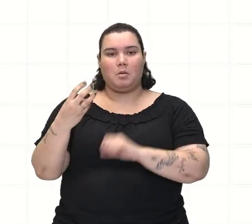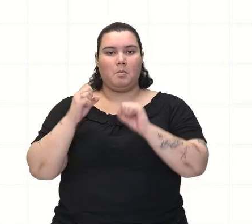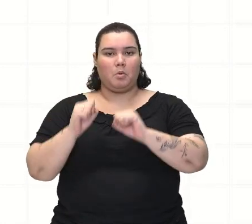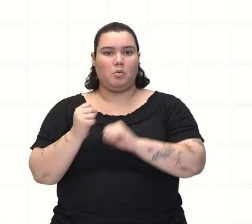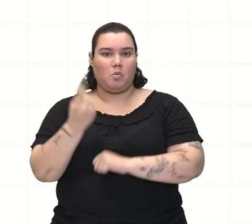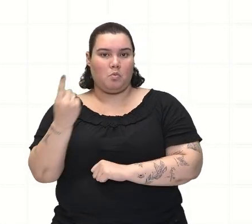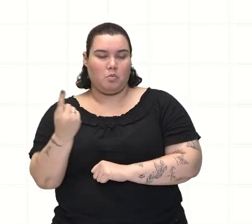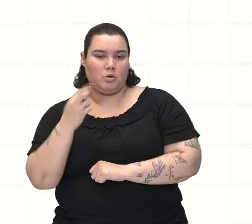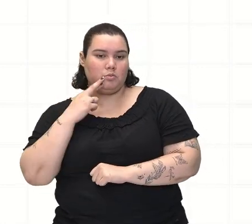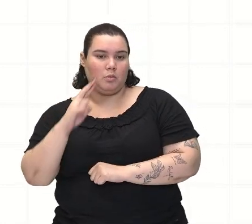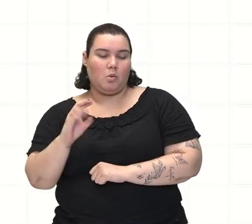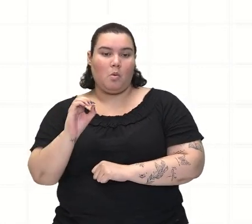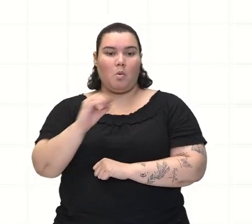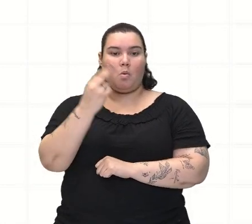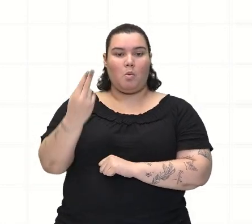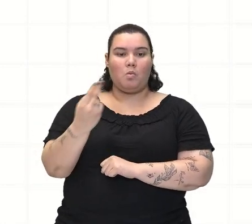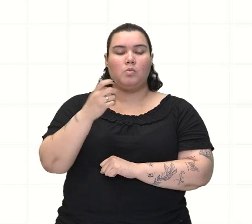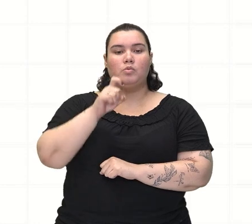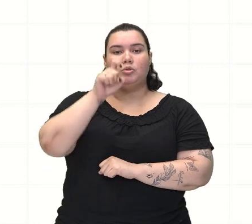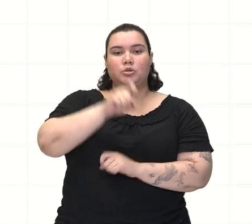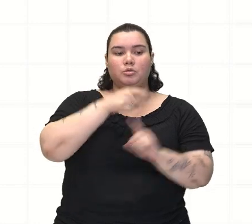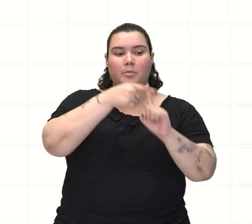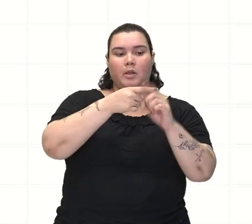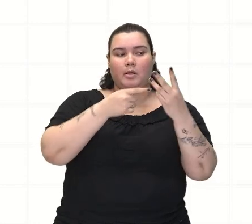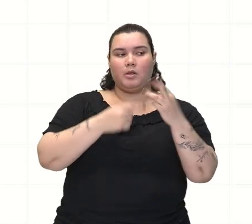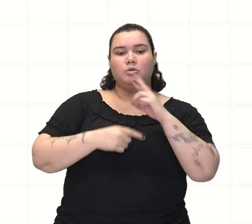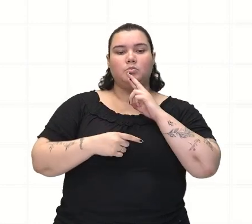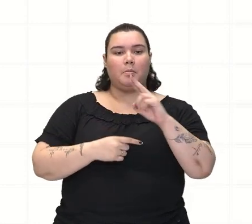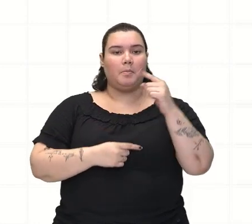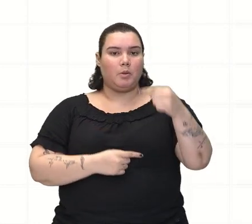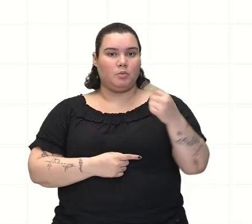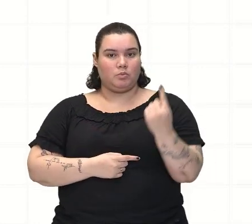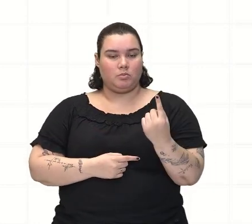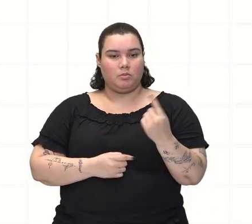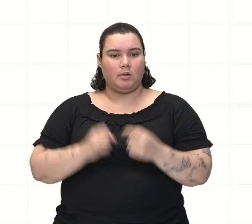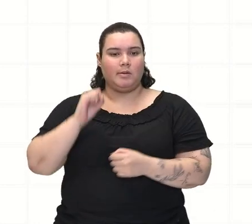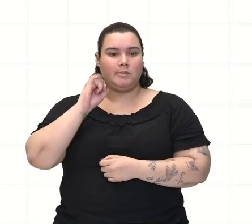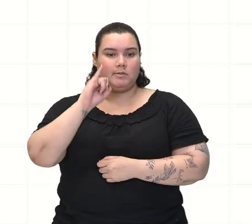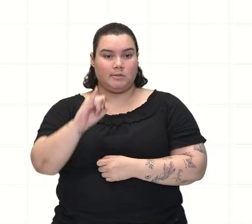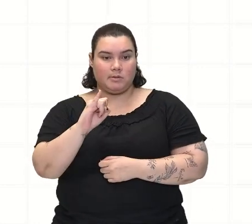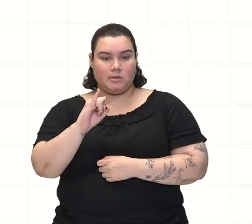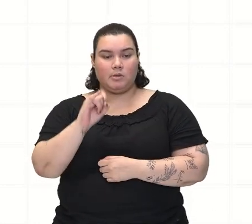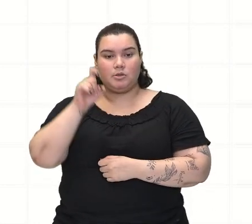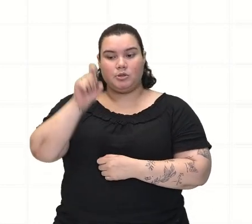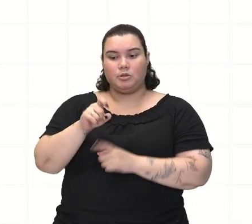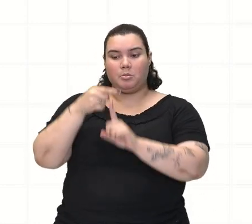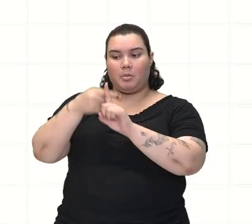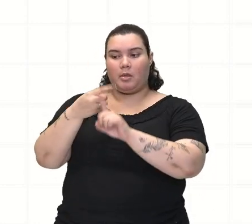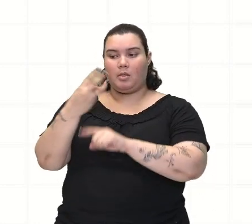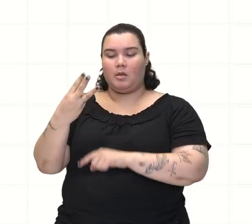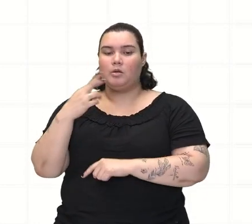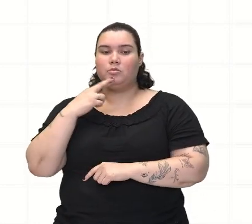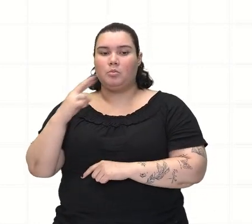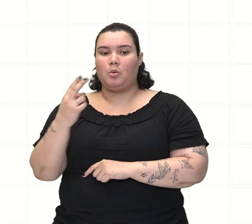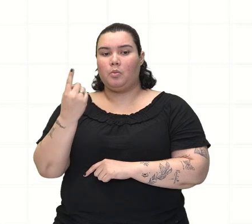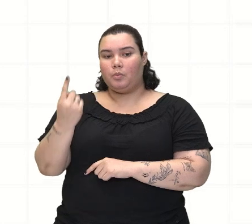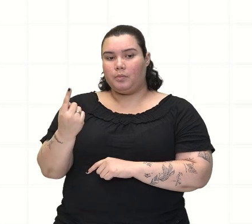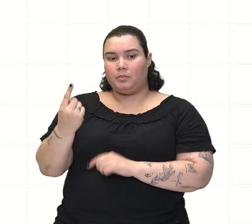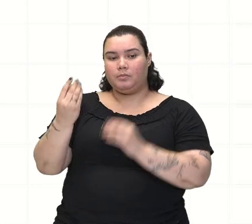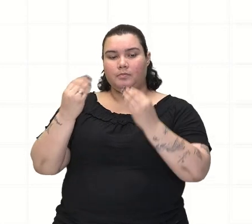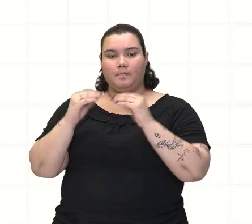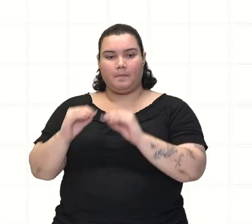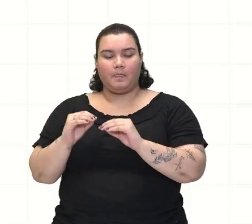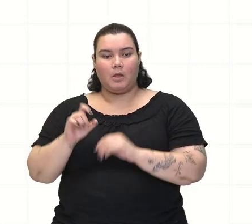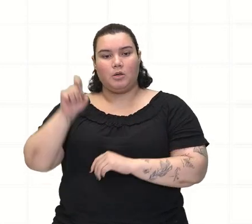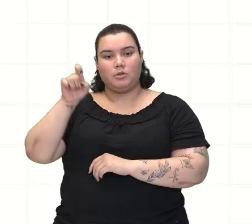ou x mais 3 pode ser igual a menos 1. Se o x mais 3 for igual a 1, o que tem que acontecer? X